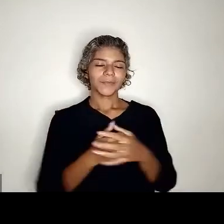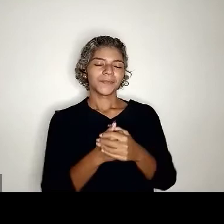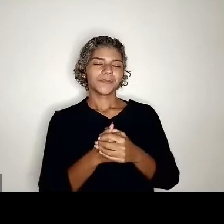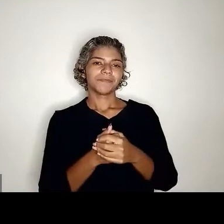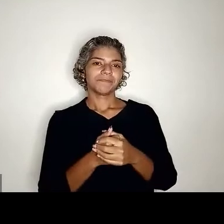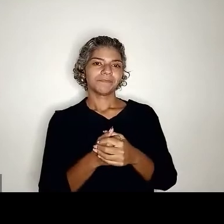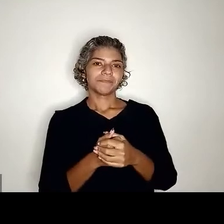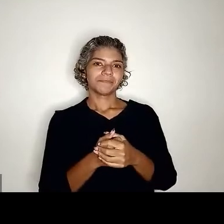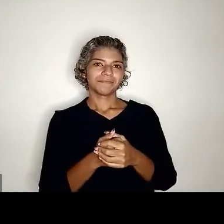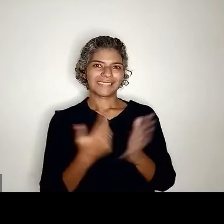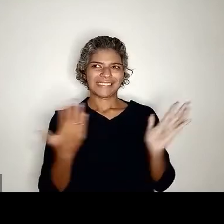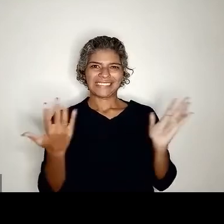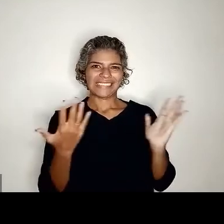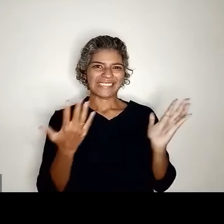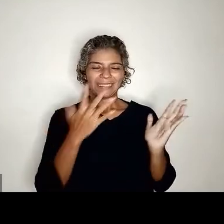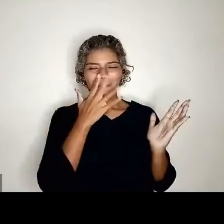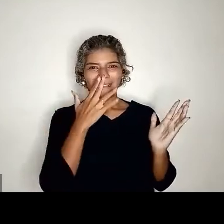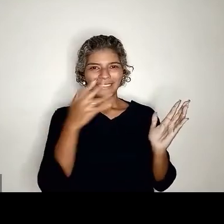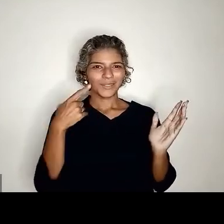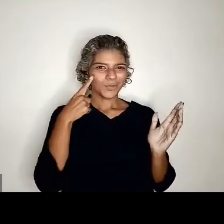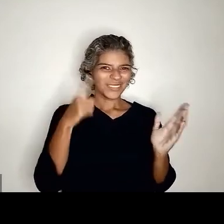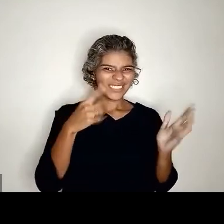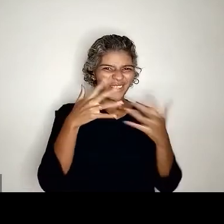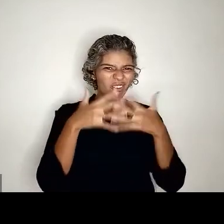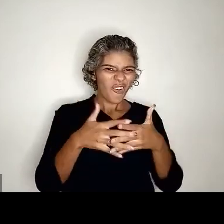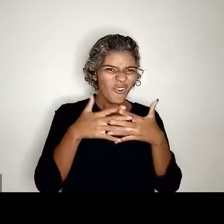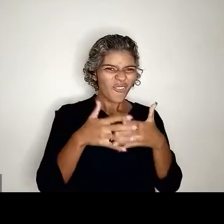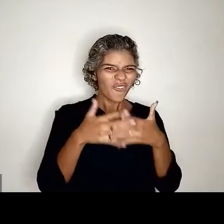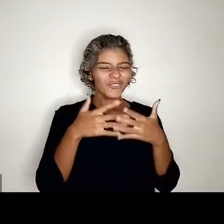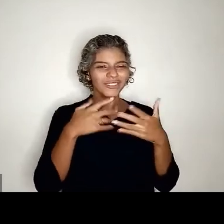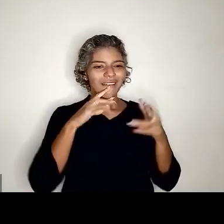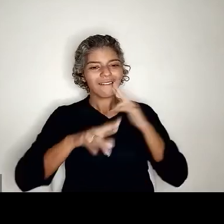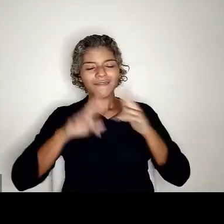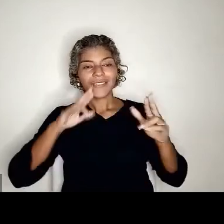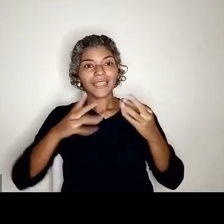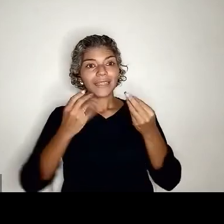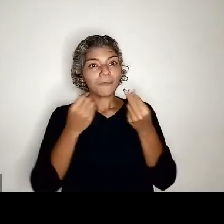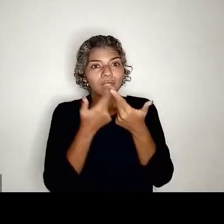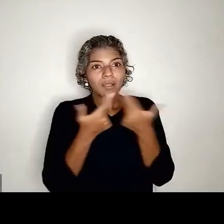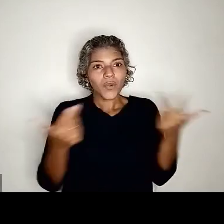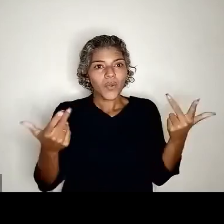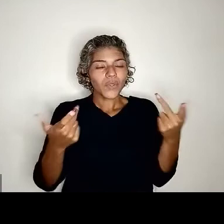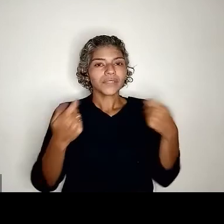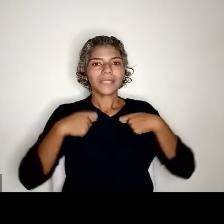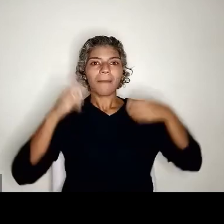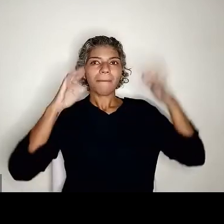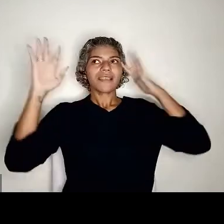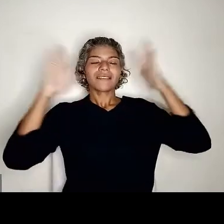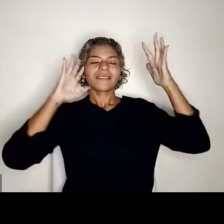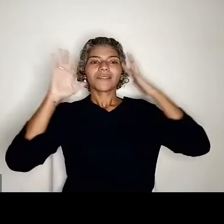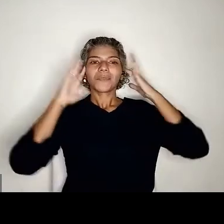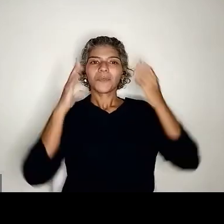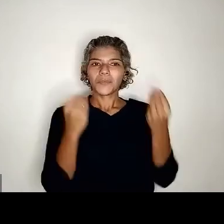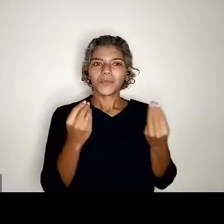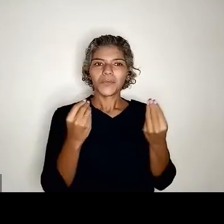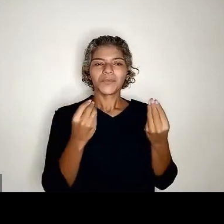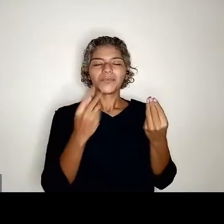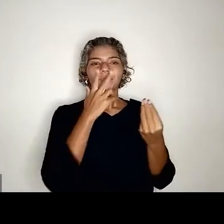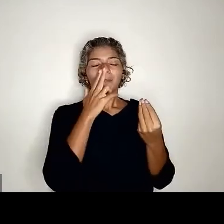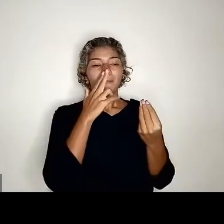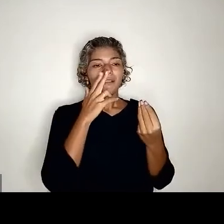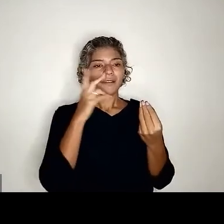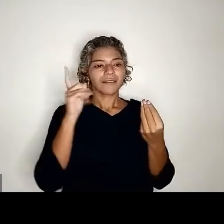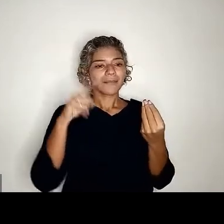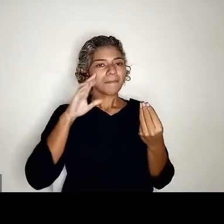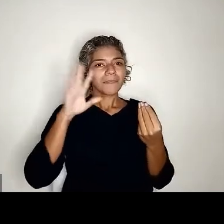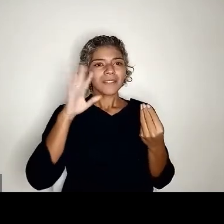se eu fui meio confusa, assim, mas foram muitas coisas, mas eu fiquei muito pensando que é indissociável, né, pensar